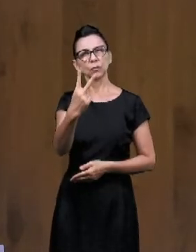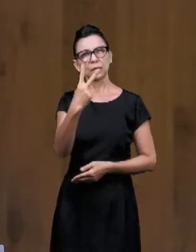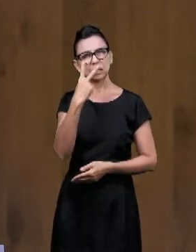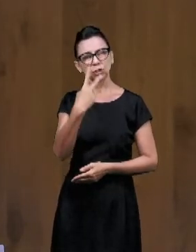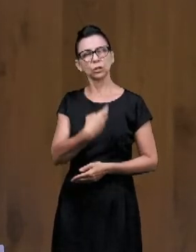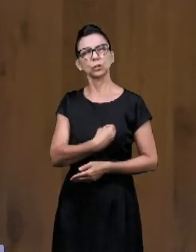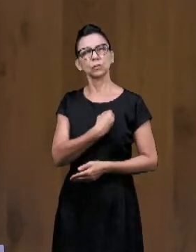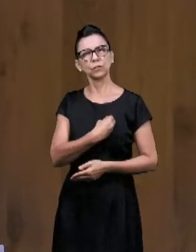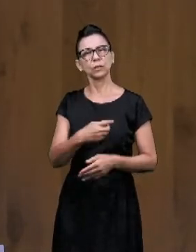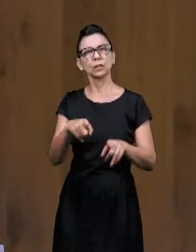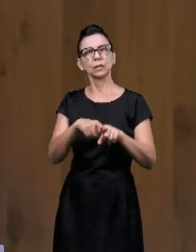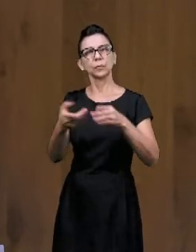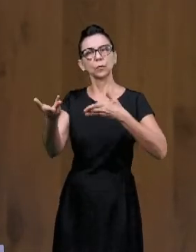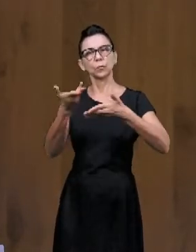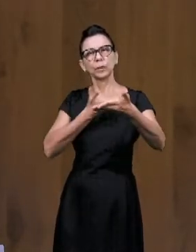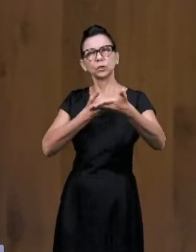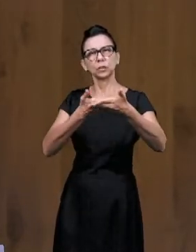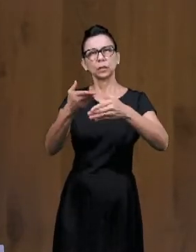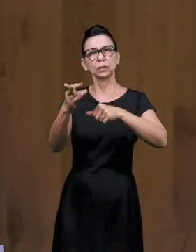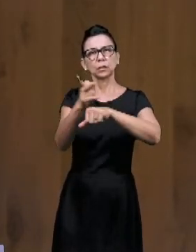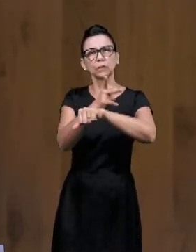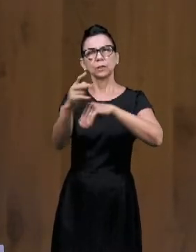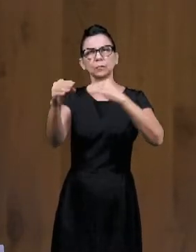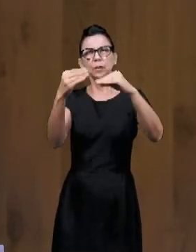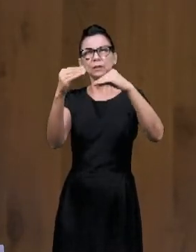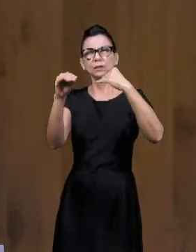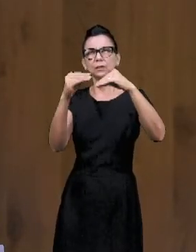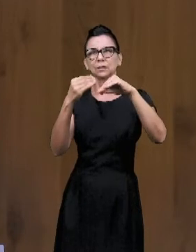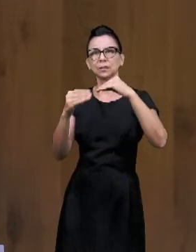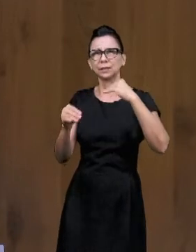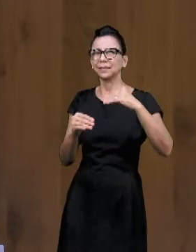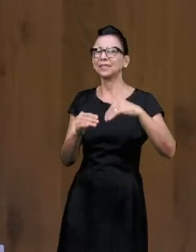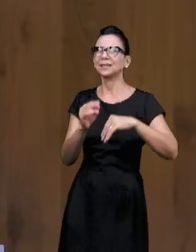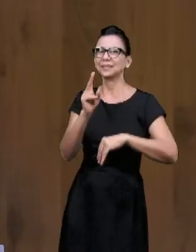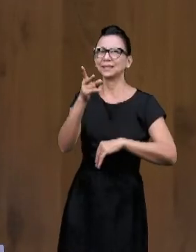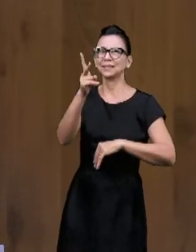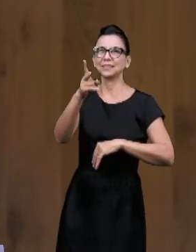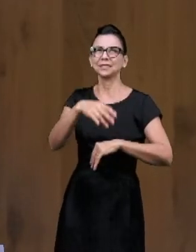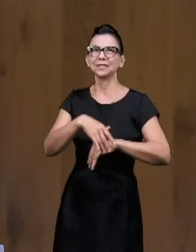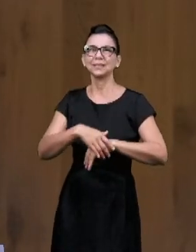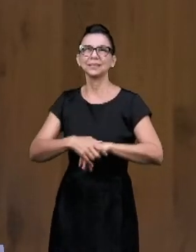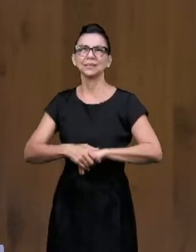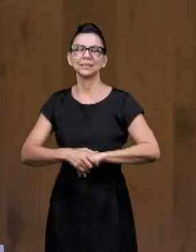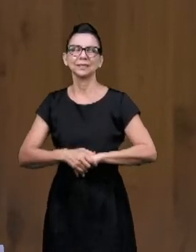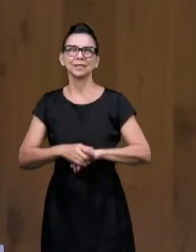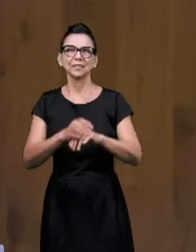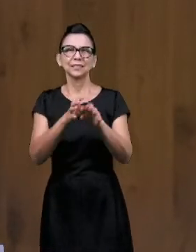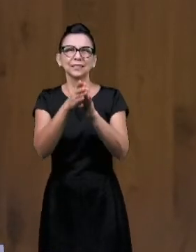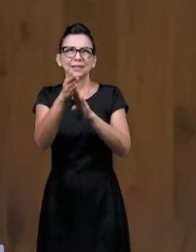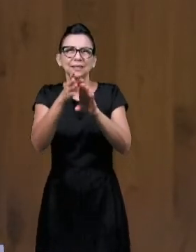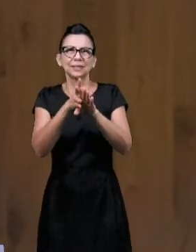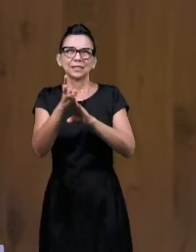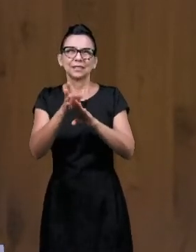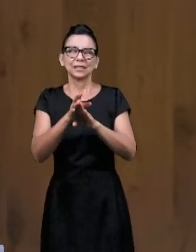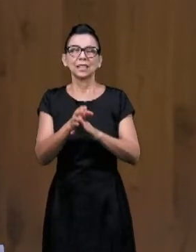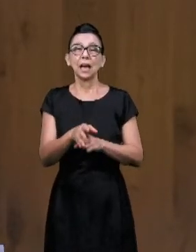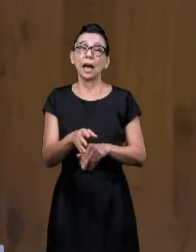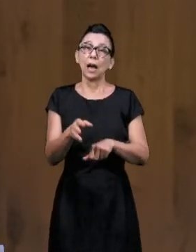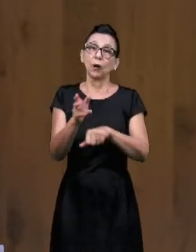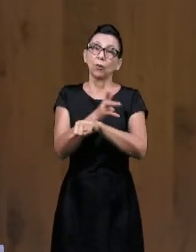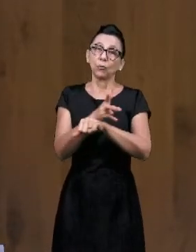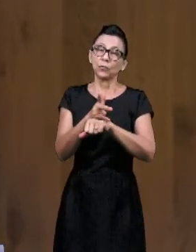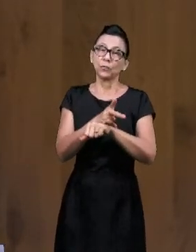seus vídeos, e recomendar que continuem enviando os vídeos. Fazemos apenas uma recomendação, para que os irmãos não gravem vídeos muito